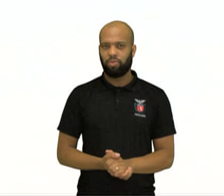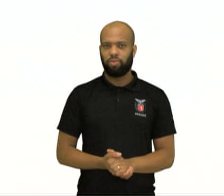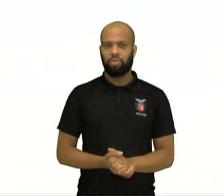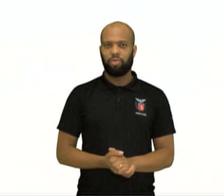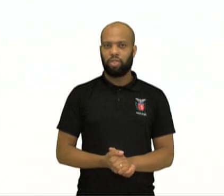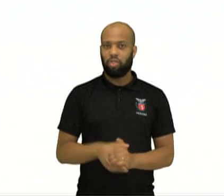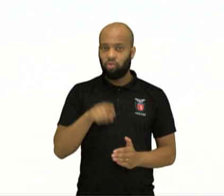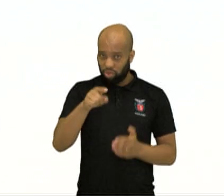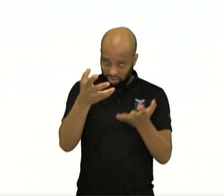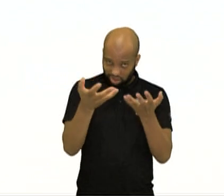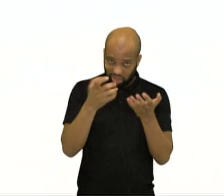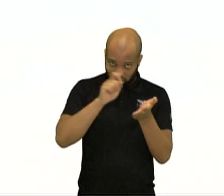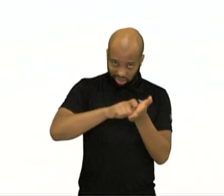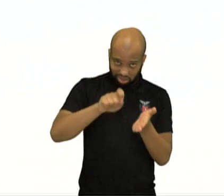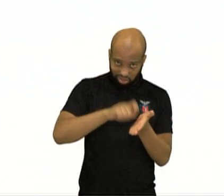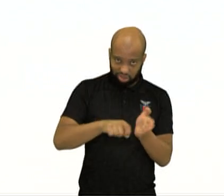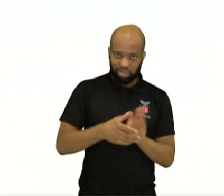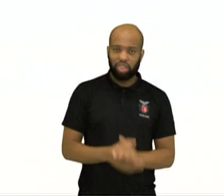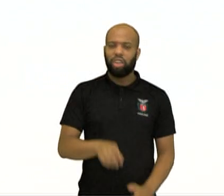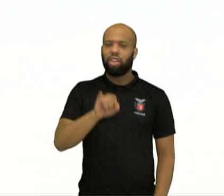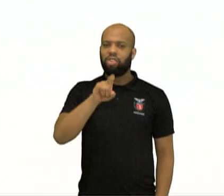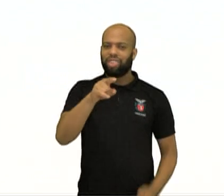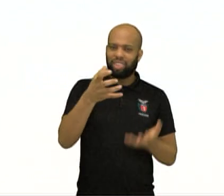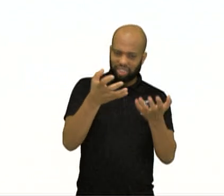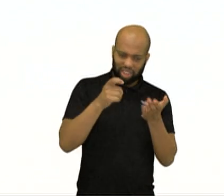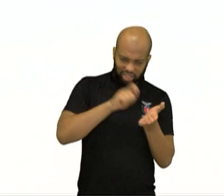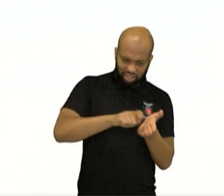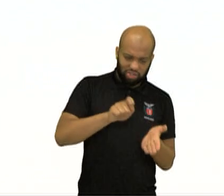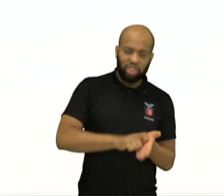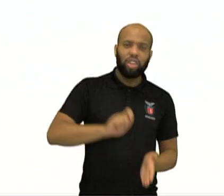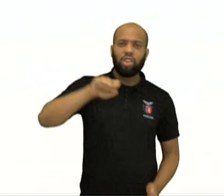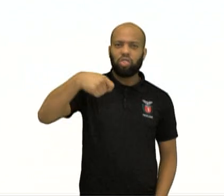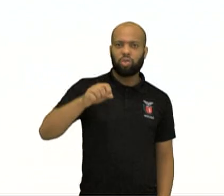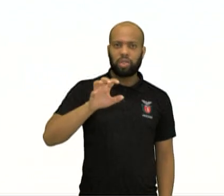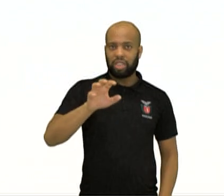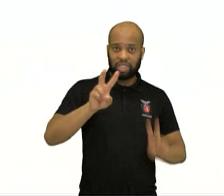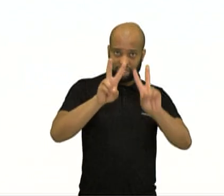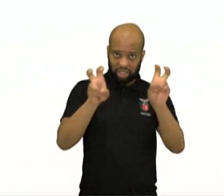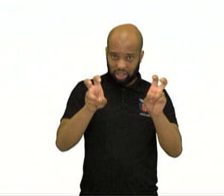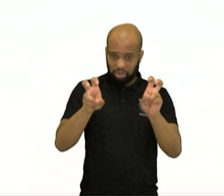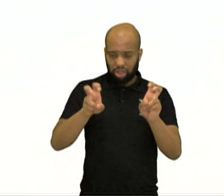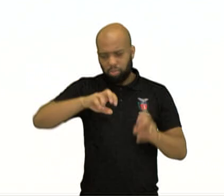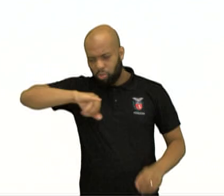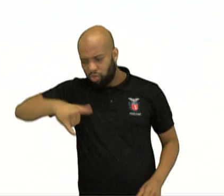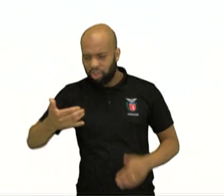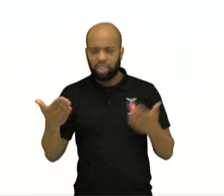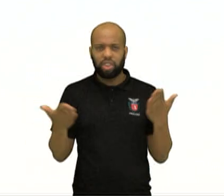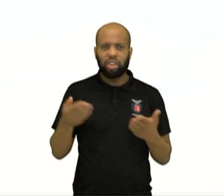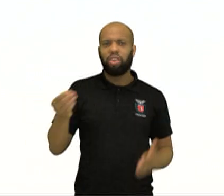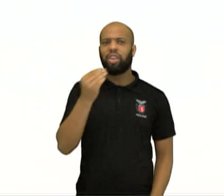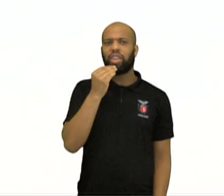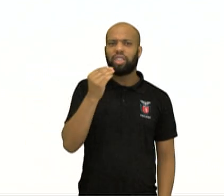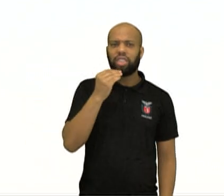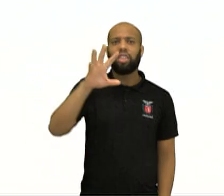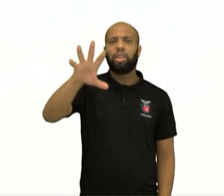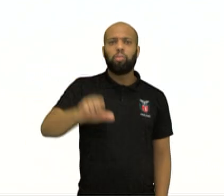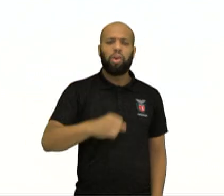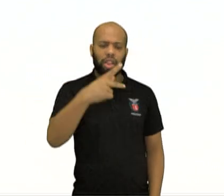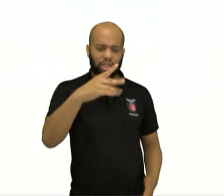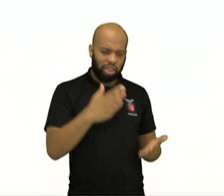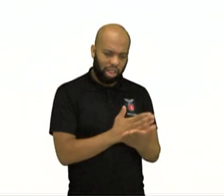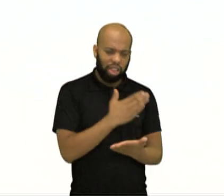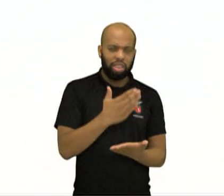Gostaria de escrever? Então, se você quer escrever sobre isso, aproveita agora a oportunidade, pega o seu caderno,